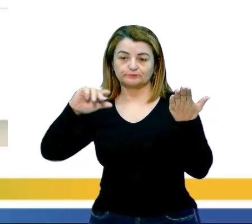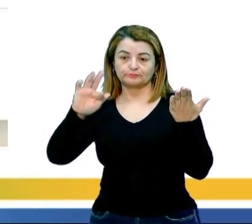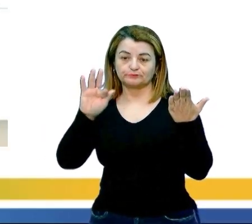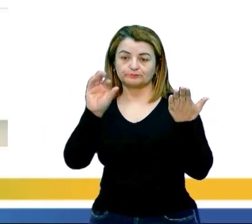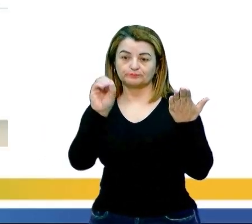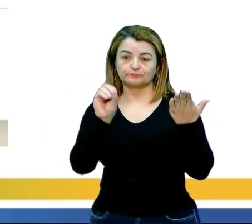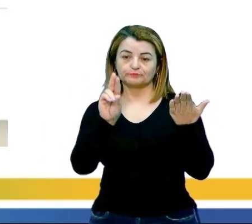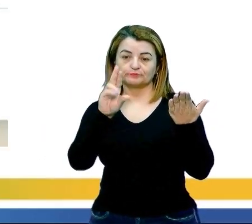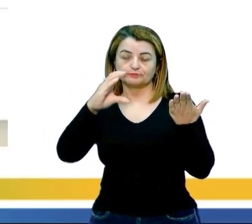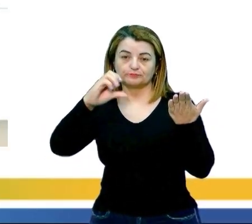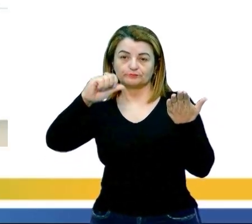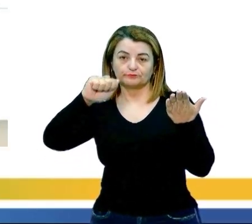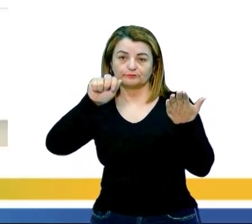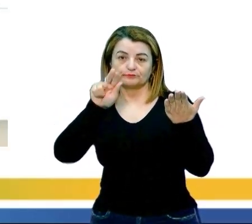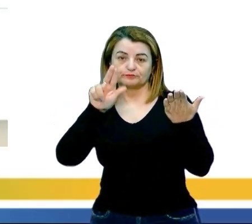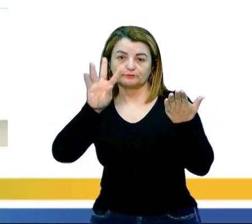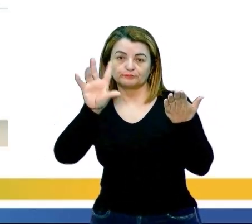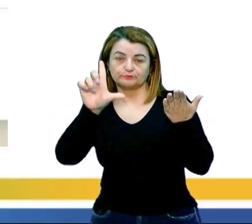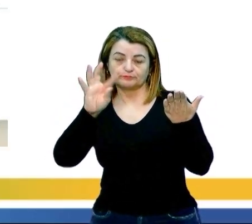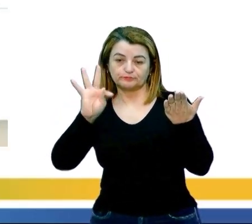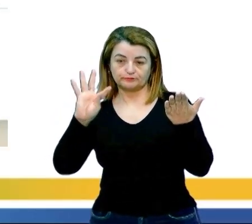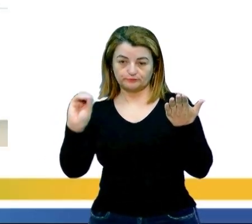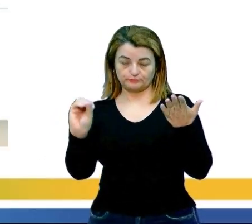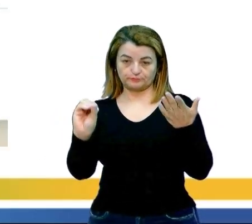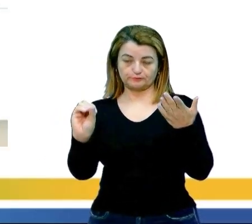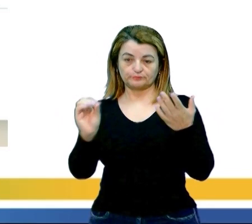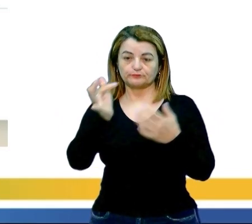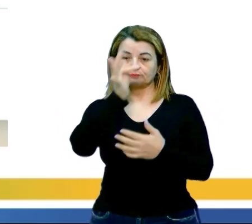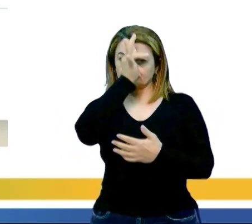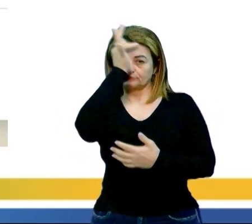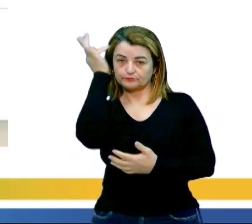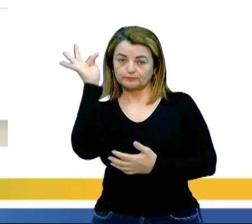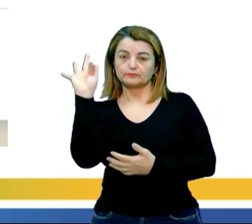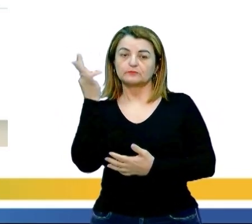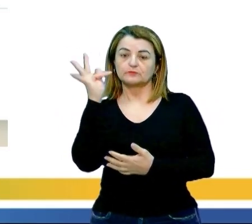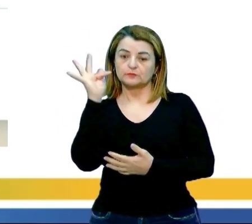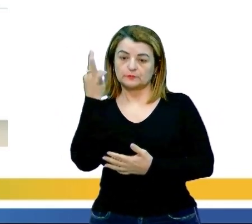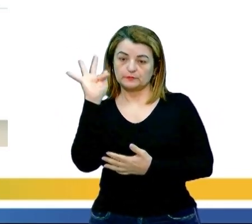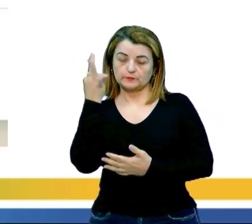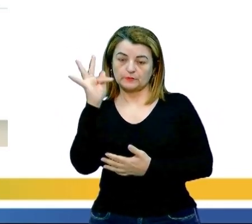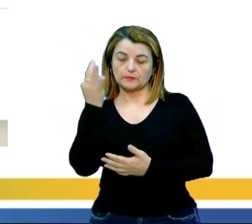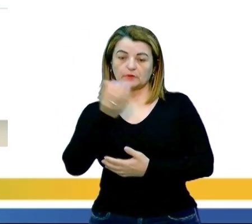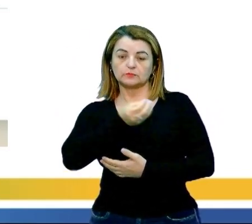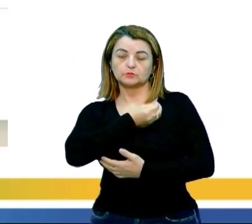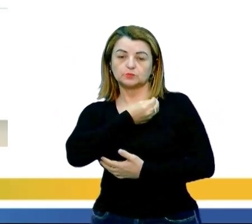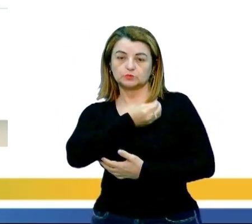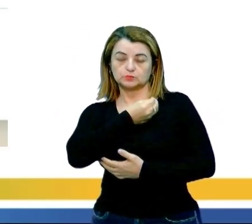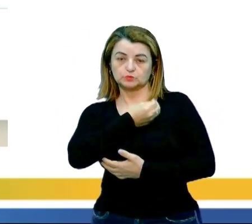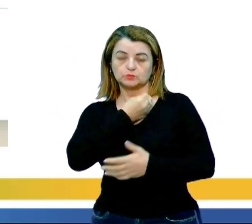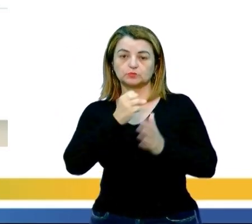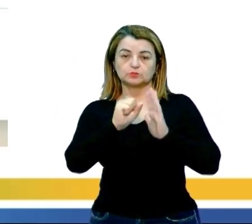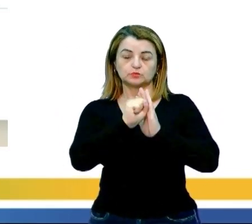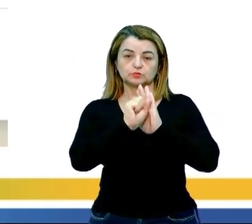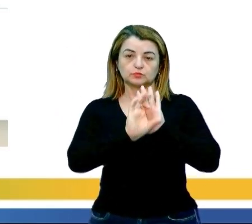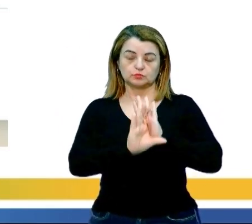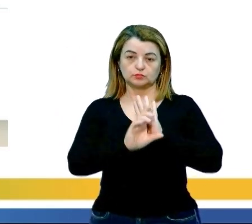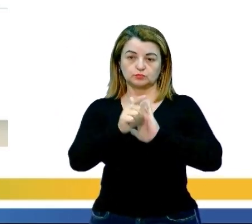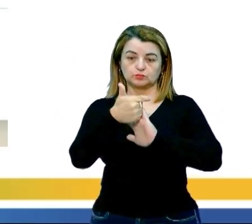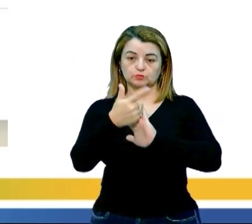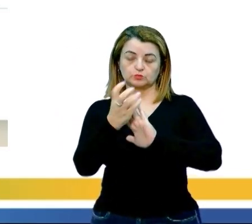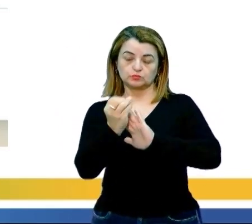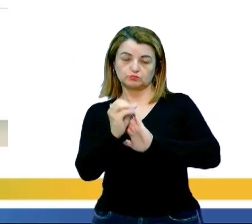do filósofo Michel Foucault. Então, é um filósofo francês, viveu no século XX, aí